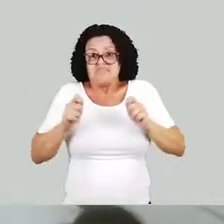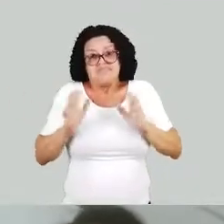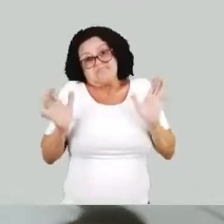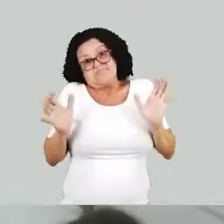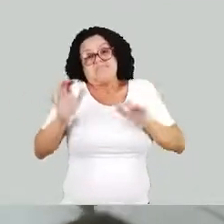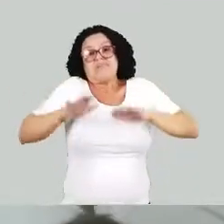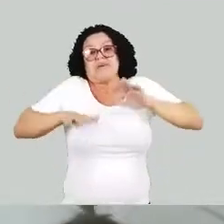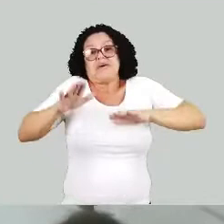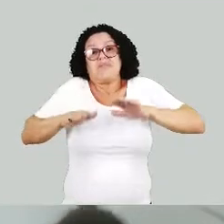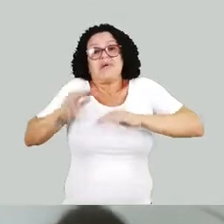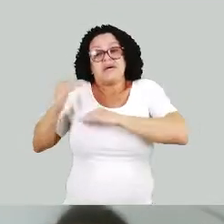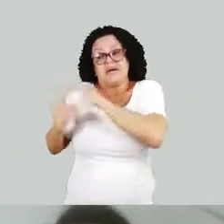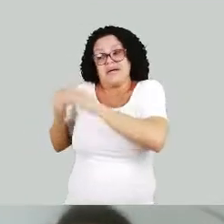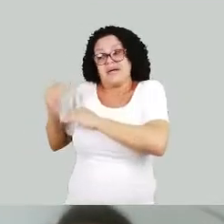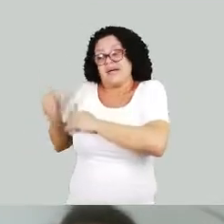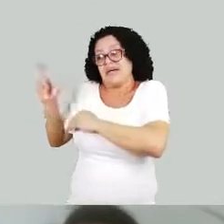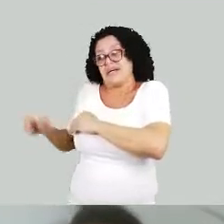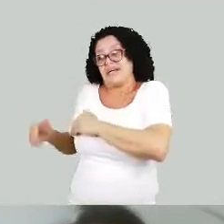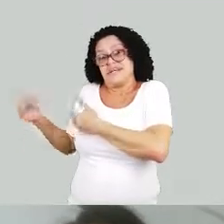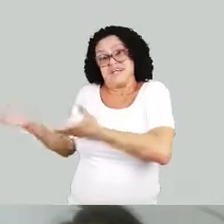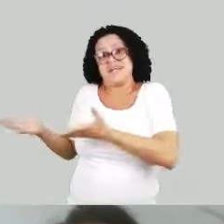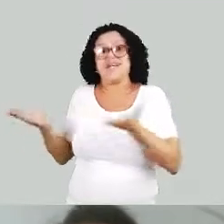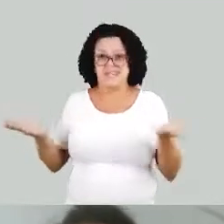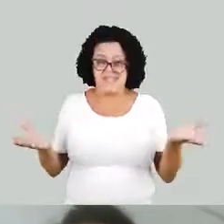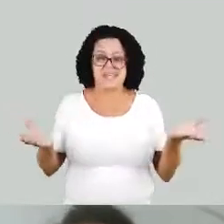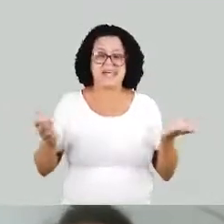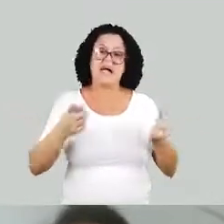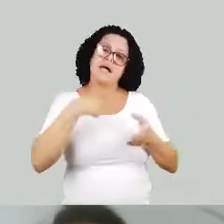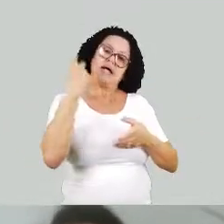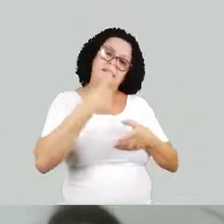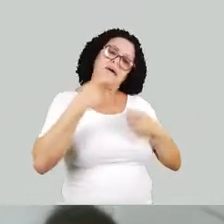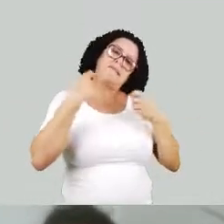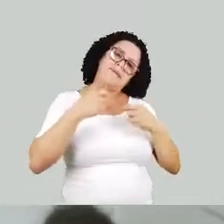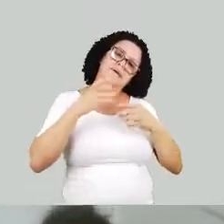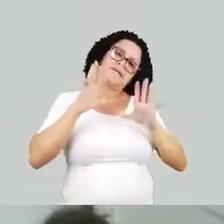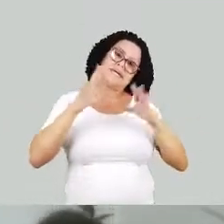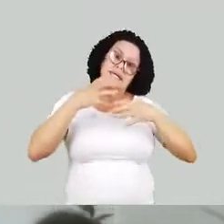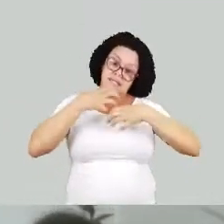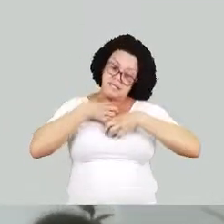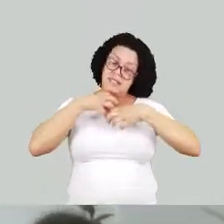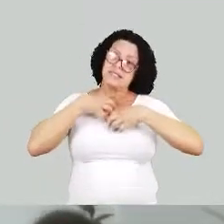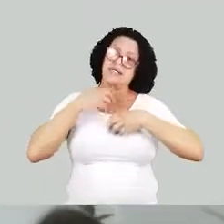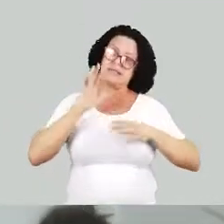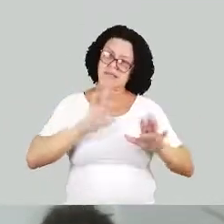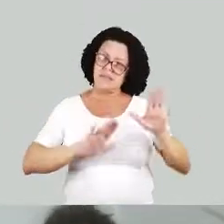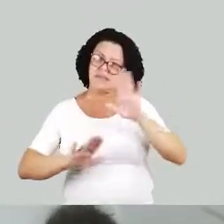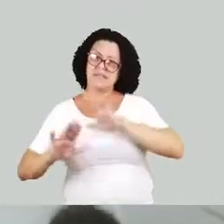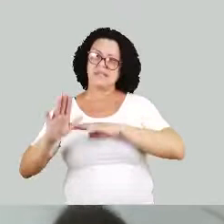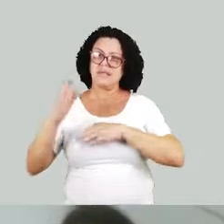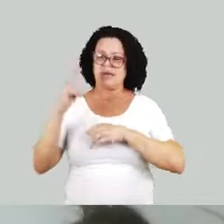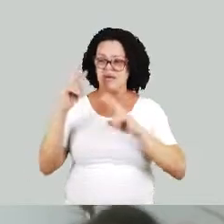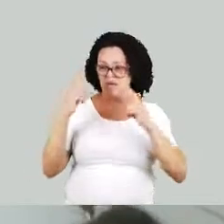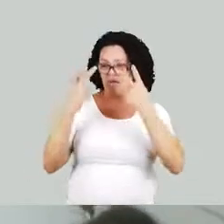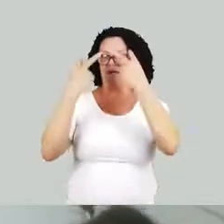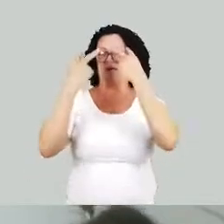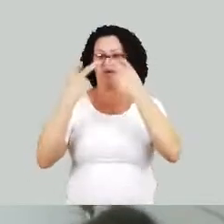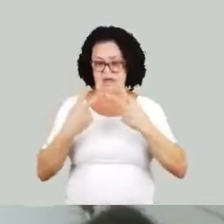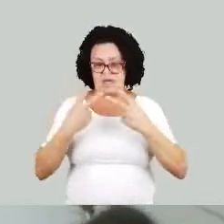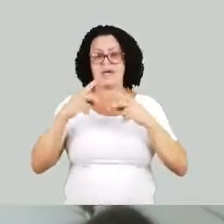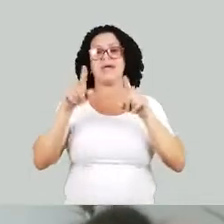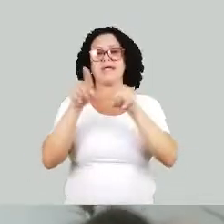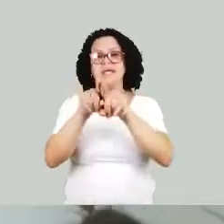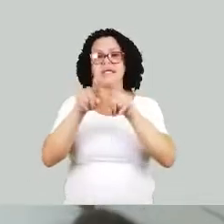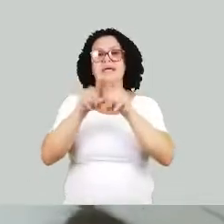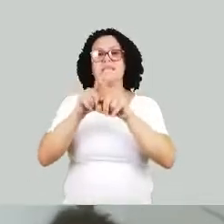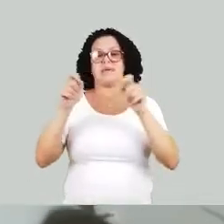capacidade, não é verdade? Então, nós temos que deter esses nossos sentimentos e deter